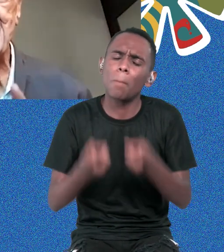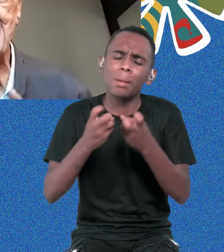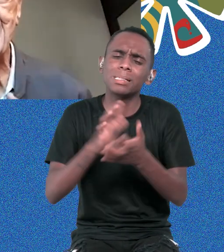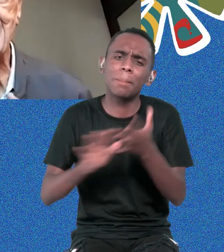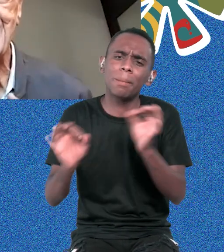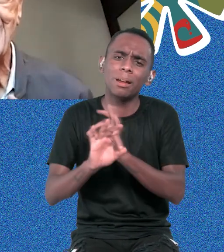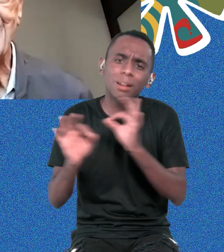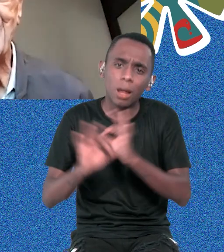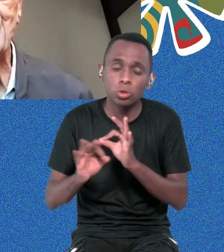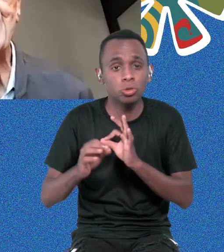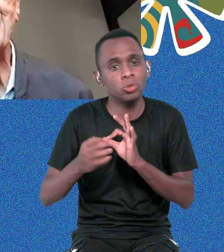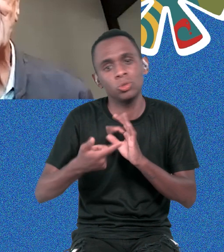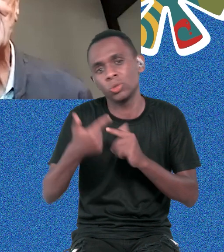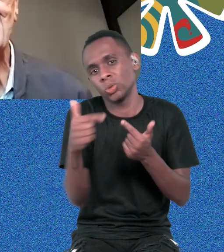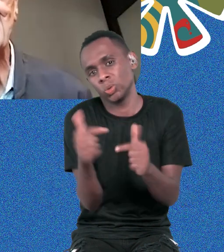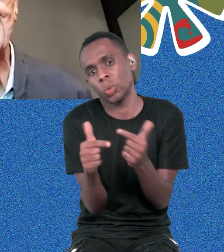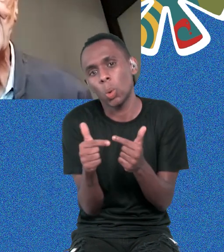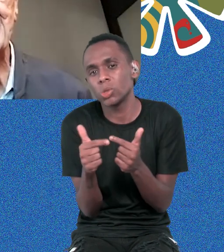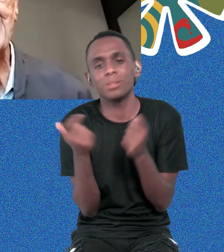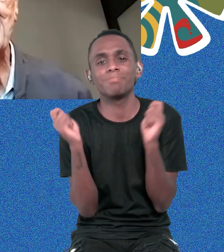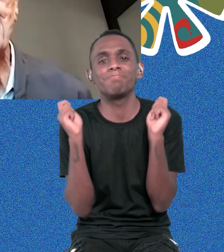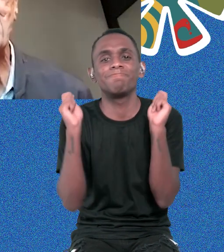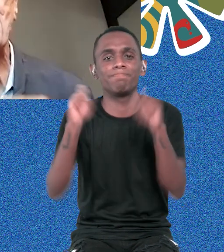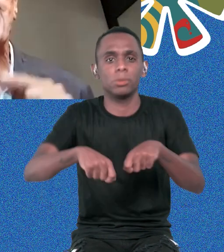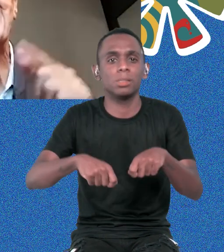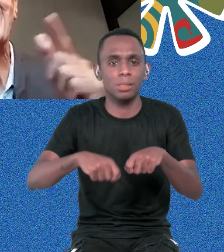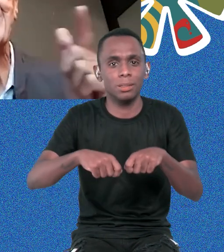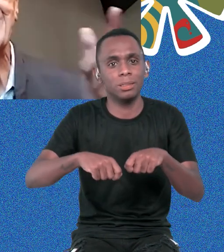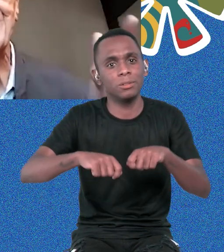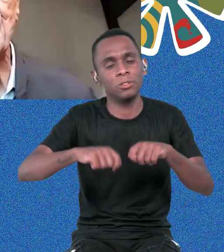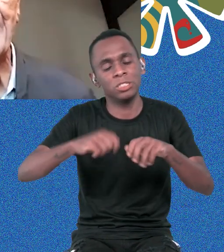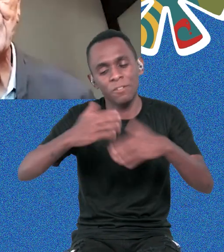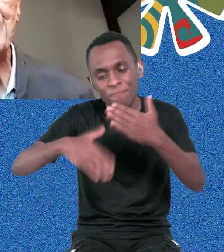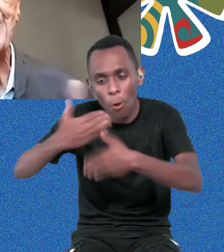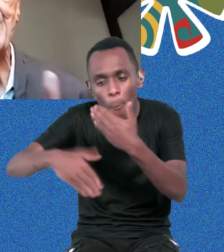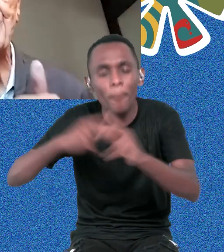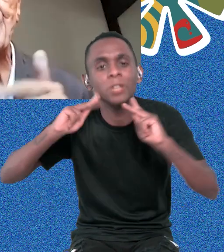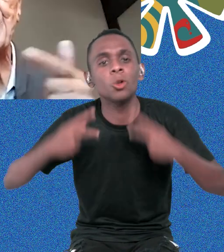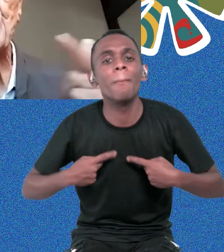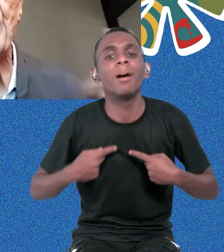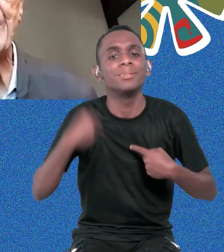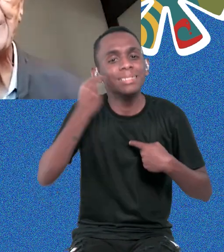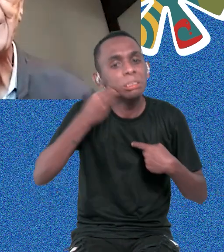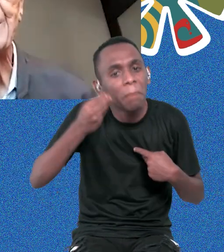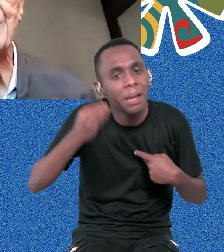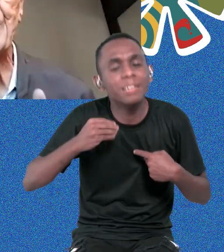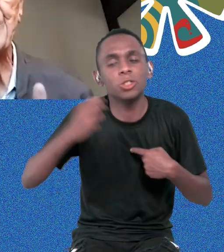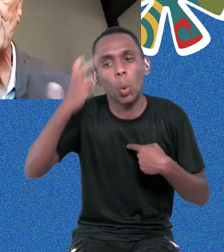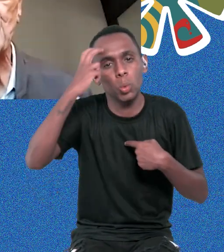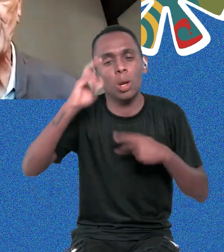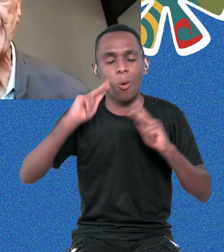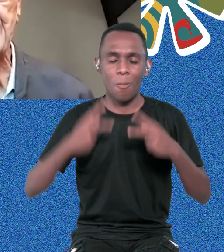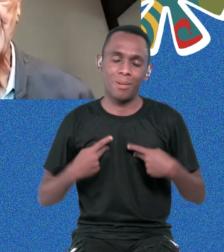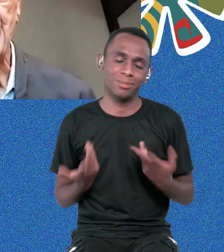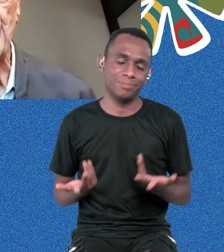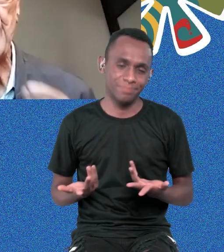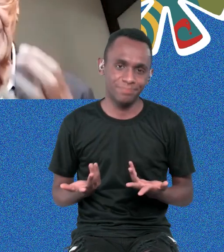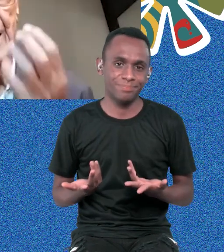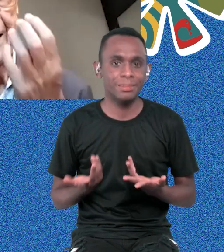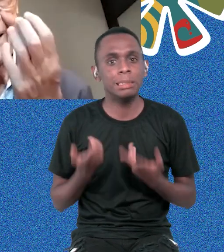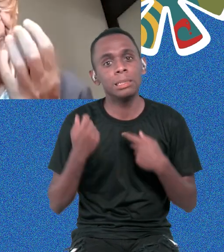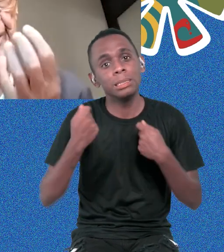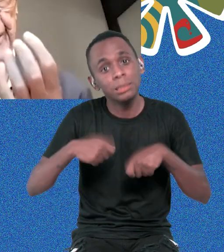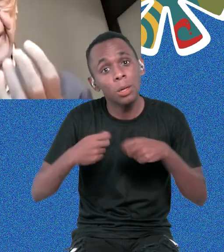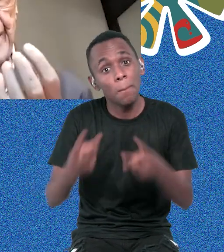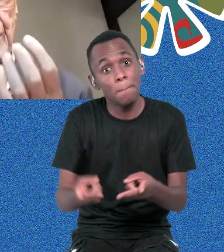eram reconhecidas, não tínhamos condições de ter uma pluralidade de humanos, de vivências humanas, de vivências culturais. Ou